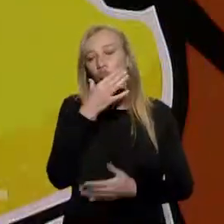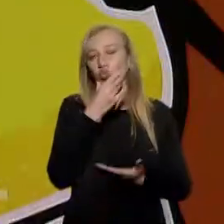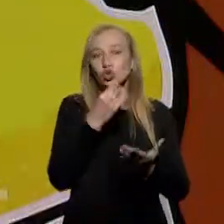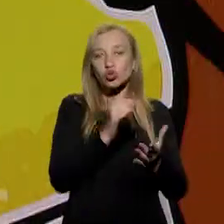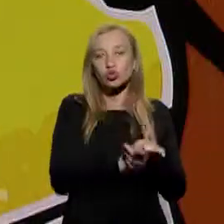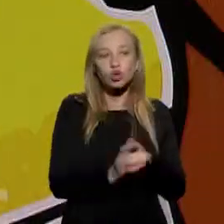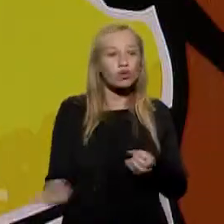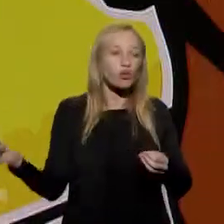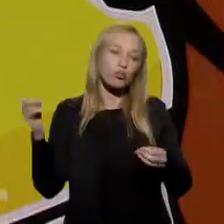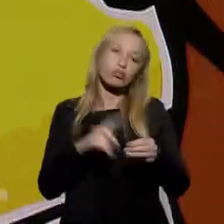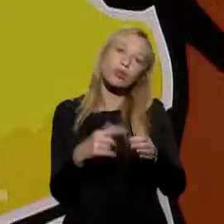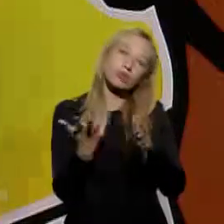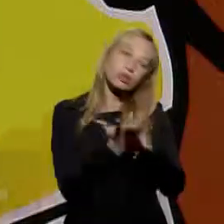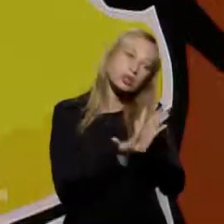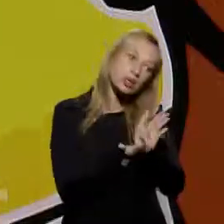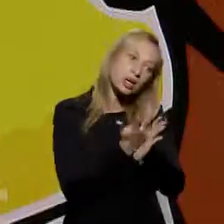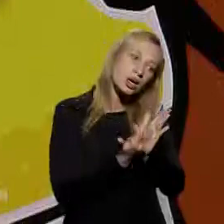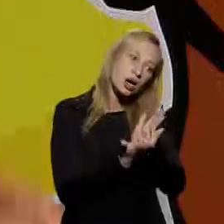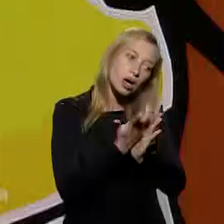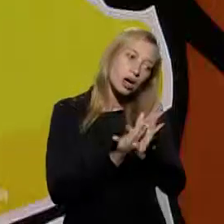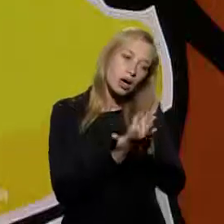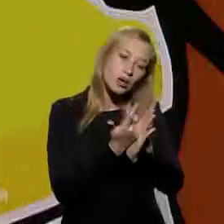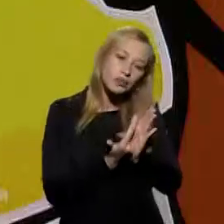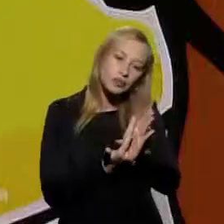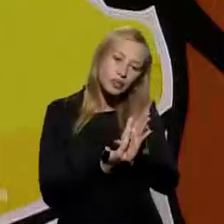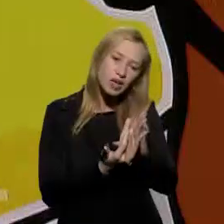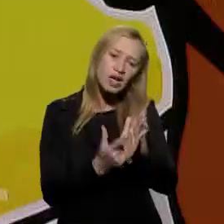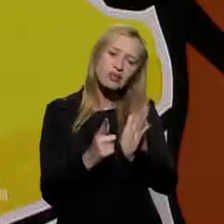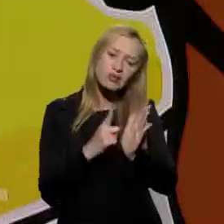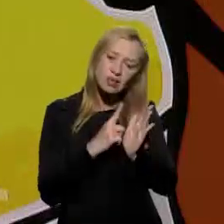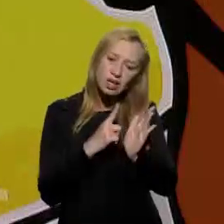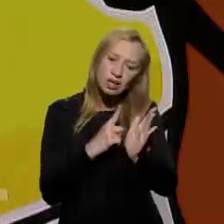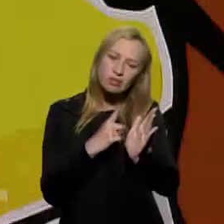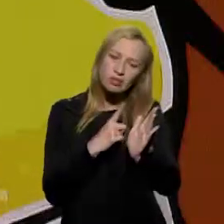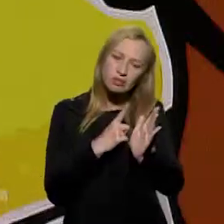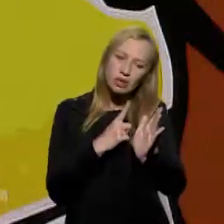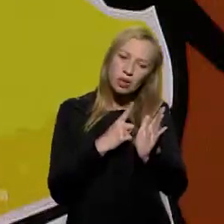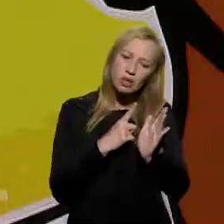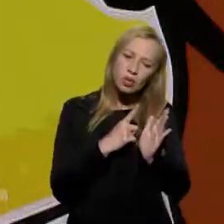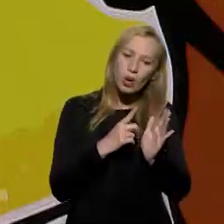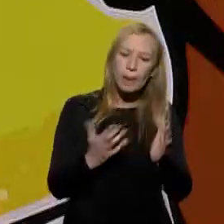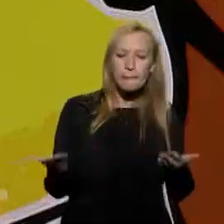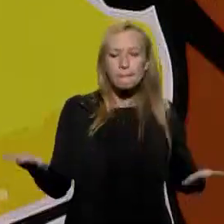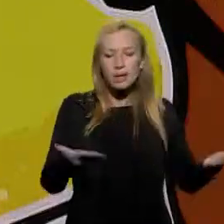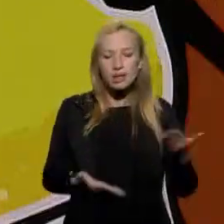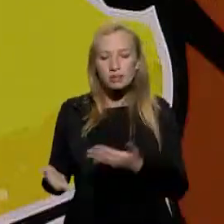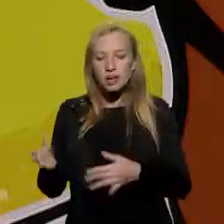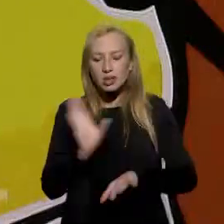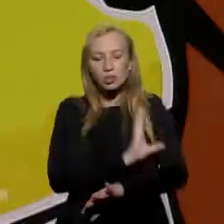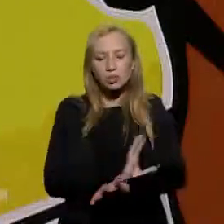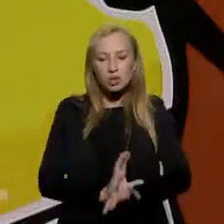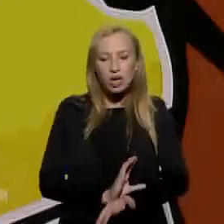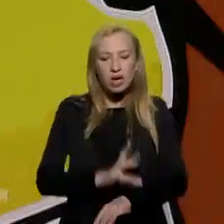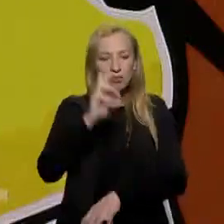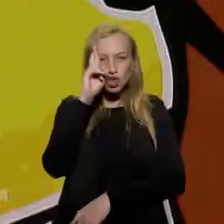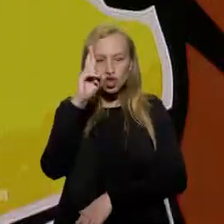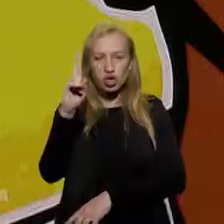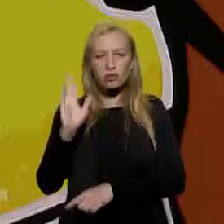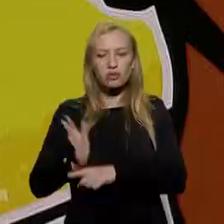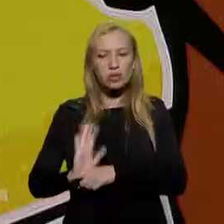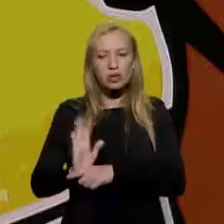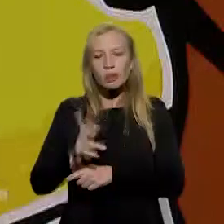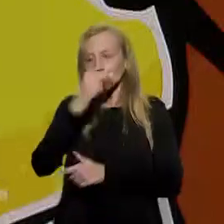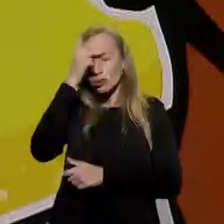e voltou desenhar um pouco no final ela ela teve ainda uma participação cultural importante porque ela foi dona do